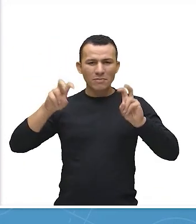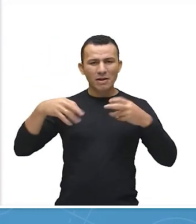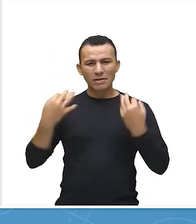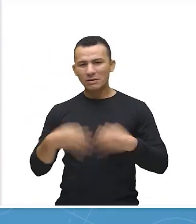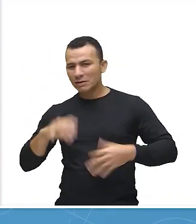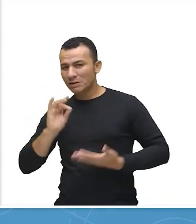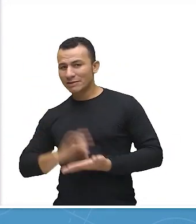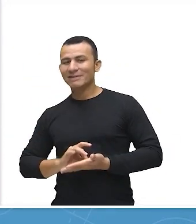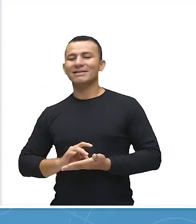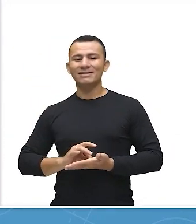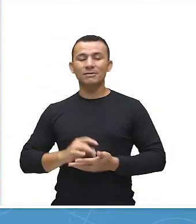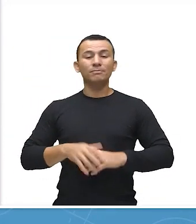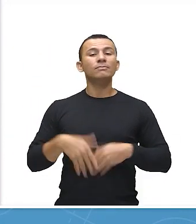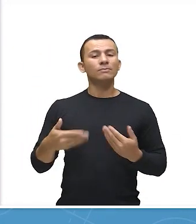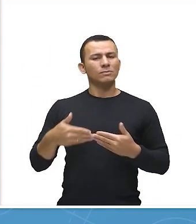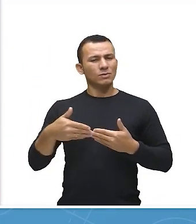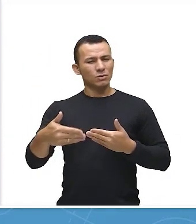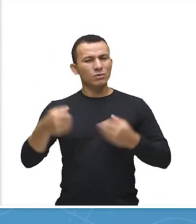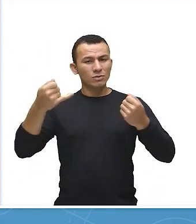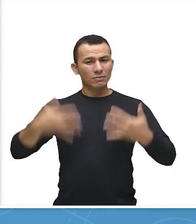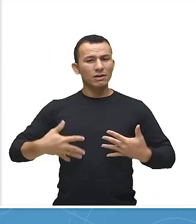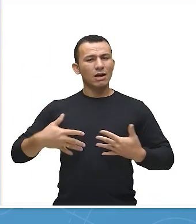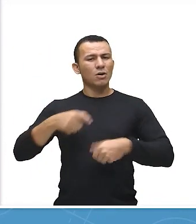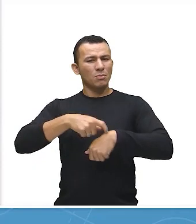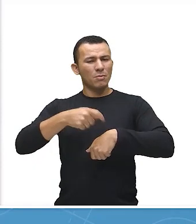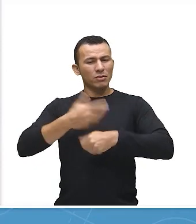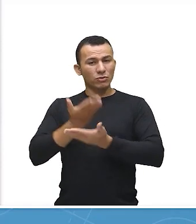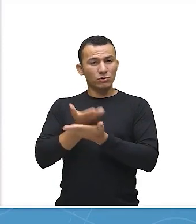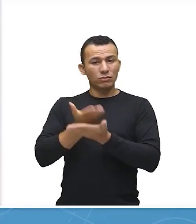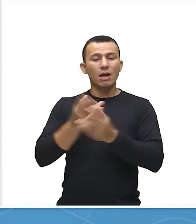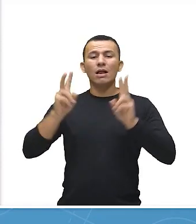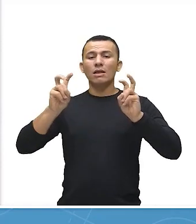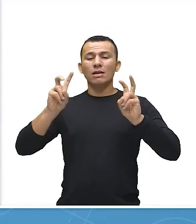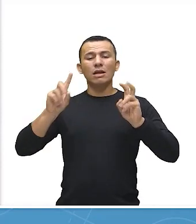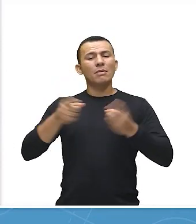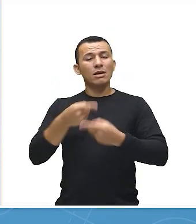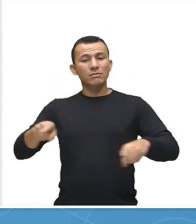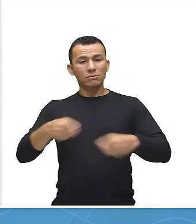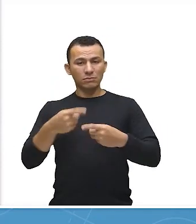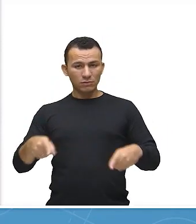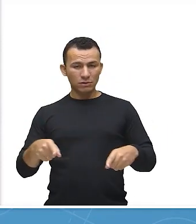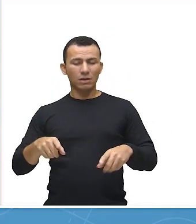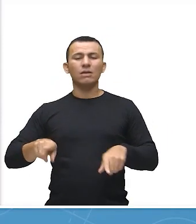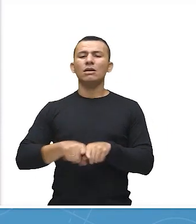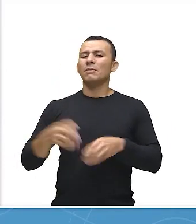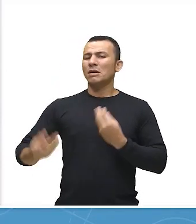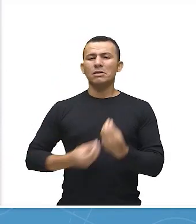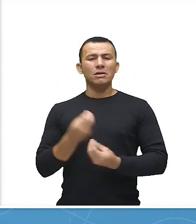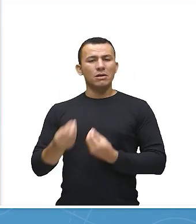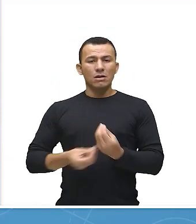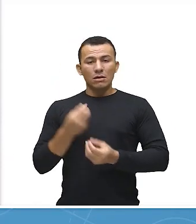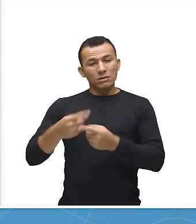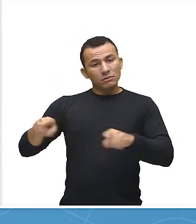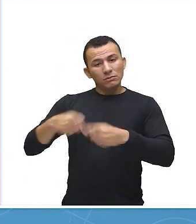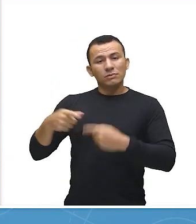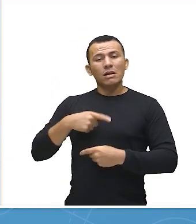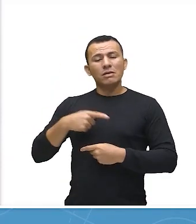Clara. A questão 18 da Maria Clara, ela falou que é a letra C. Será, Maria Clara, que é a letra C? Vamos